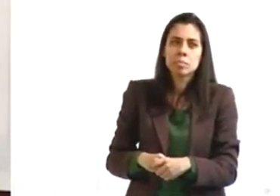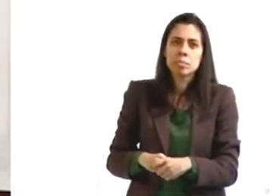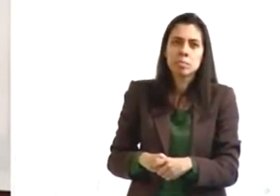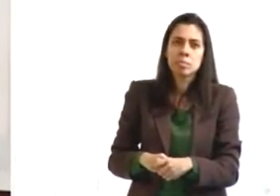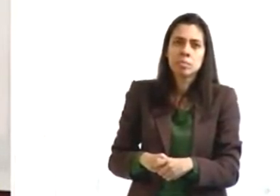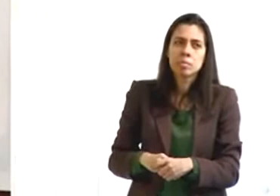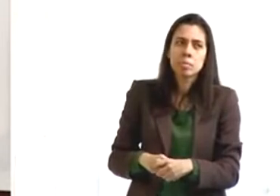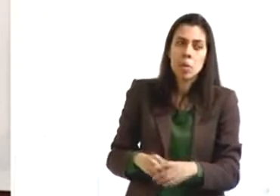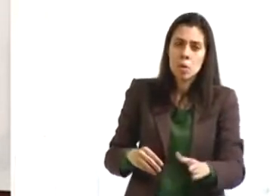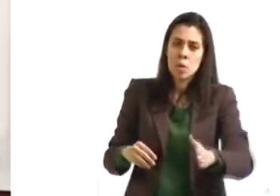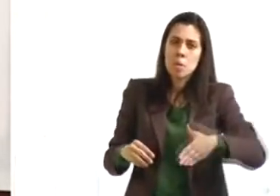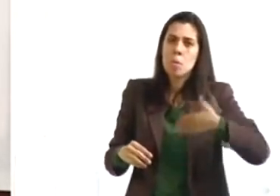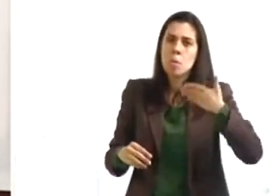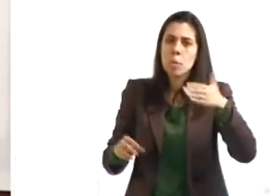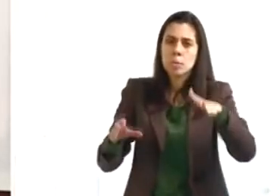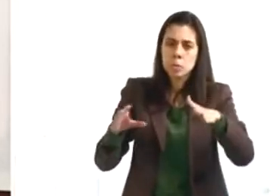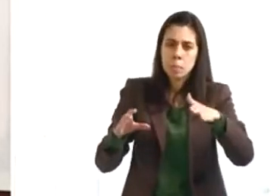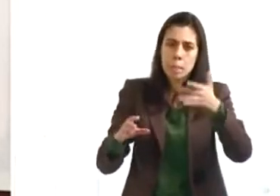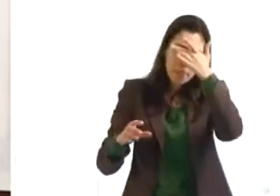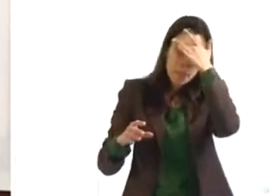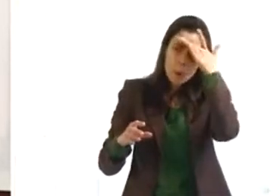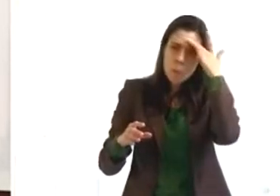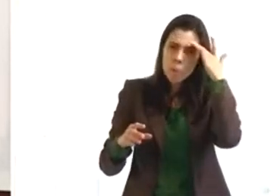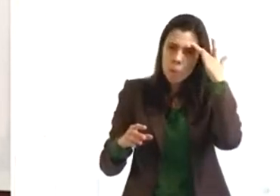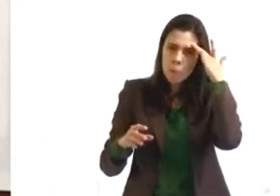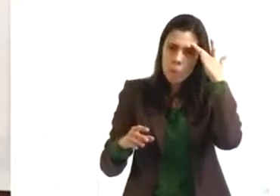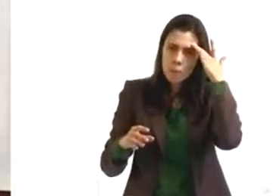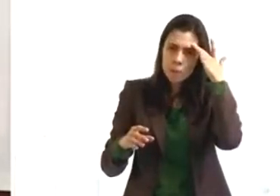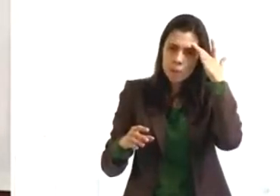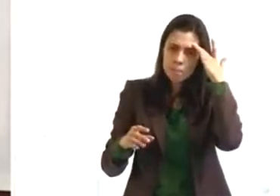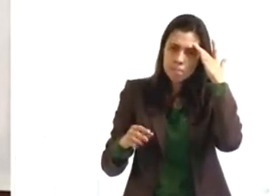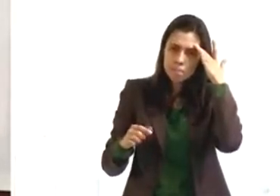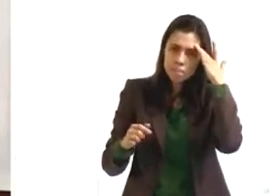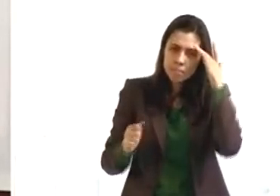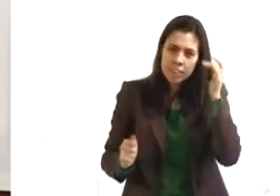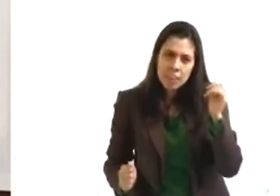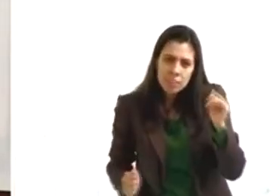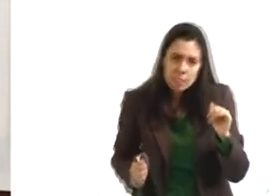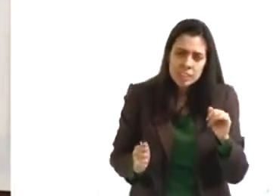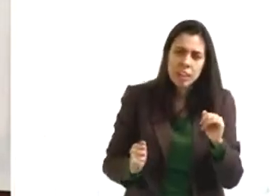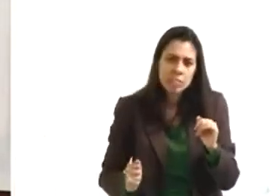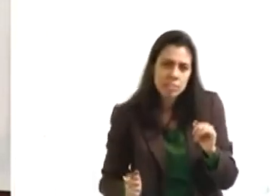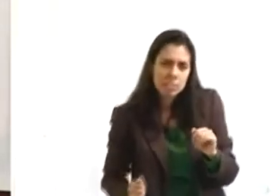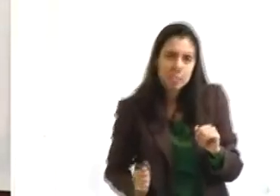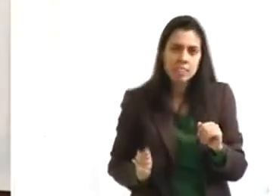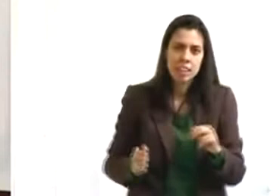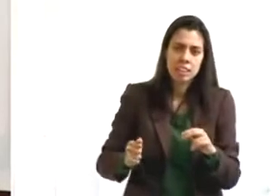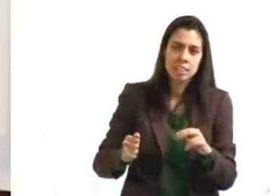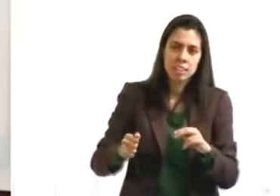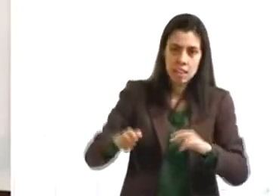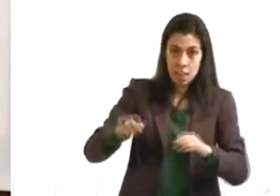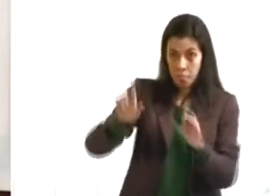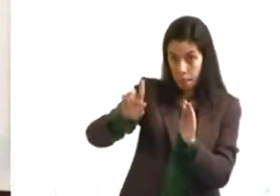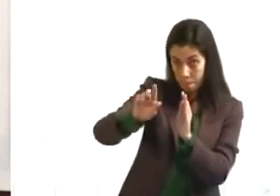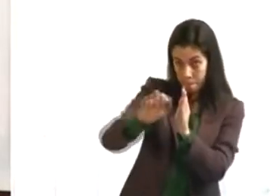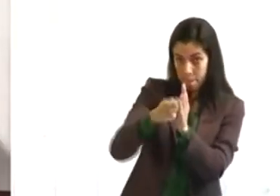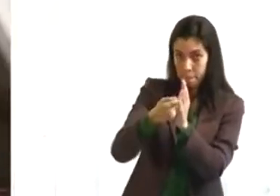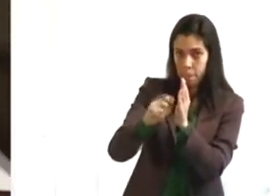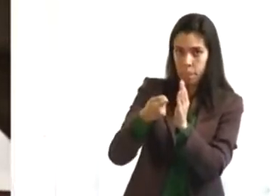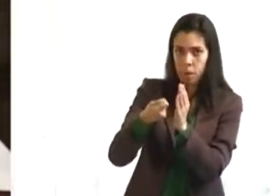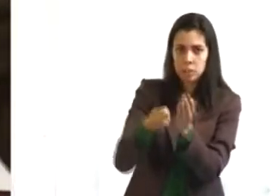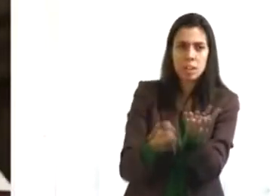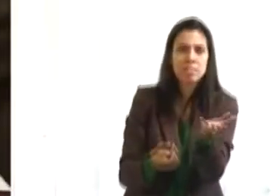coxo, Pedro e João se dirigindo àquele homem, dizendo: eu não tenho ouro, eu não tenho prata, mas em nome de Jesus eu digo, levanta e